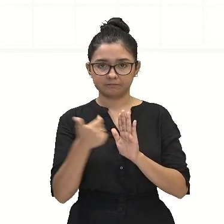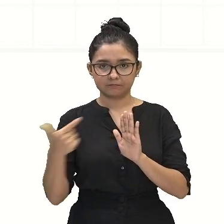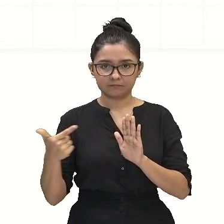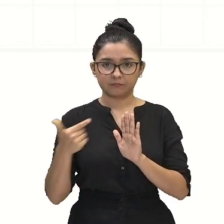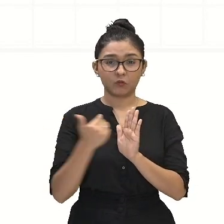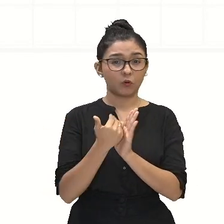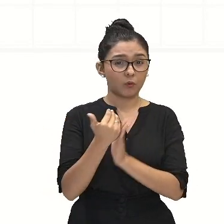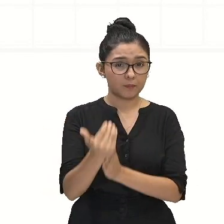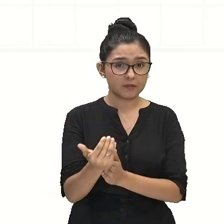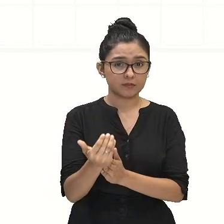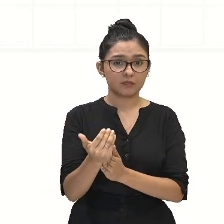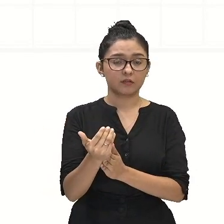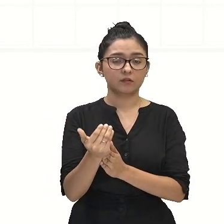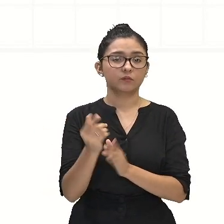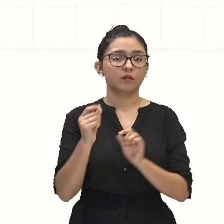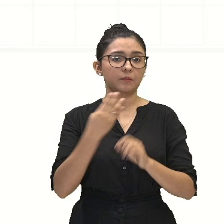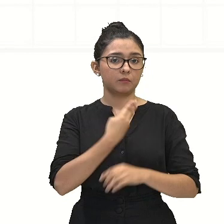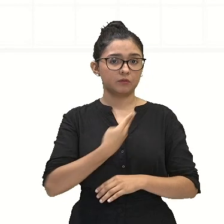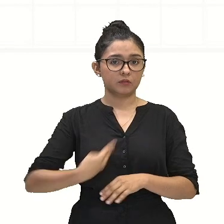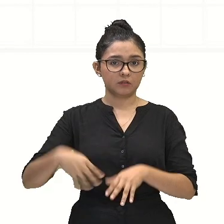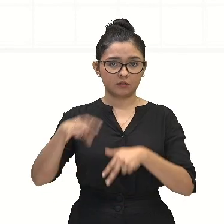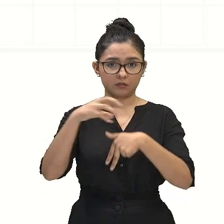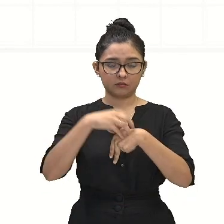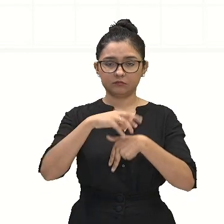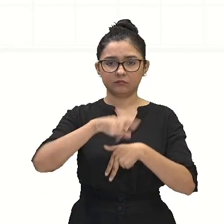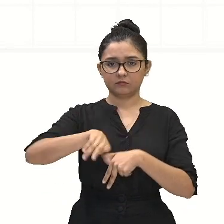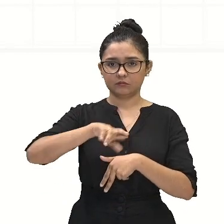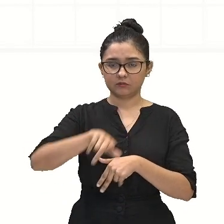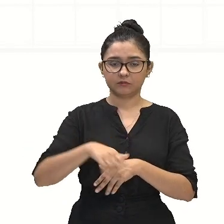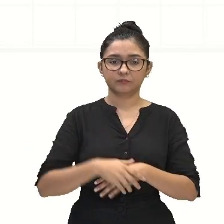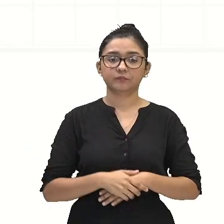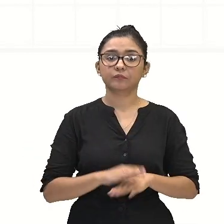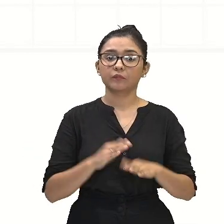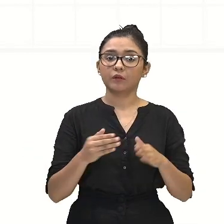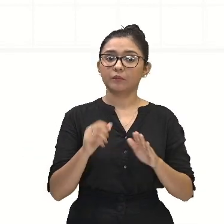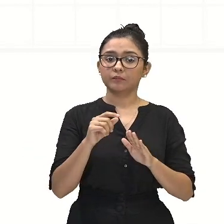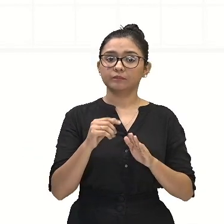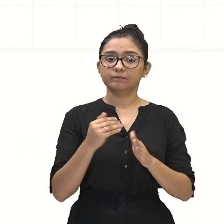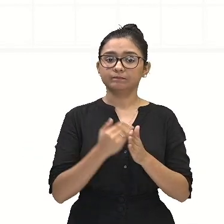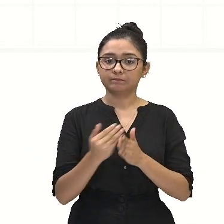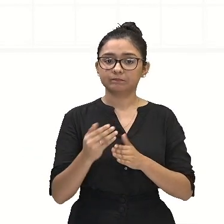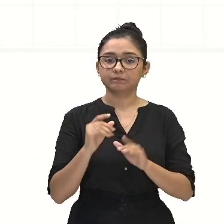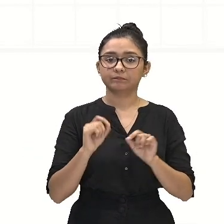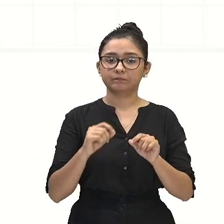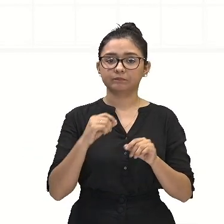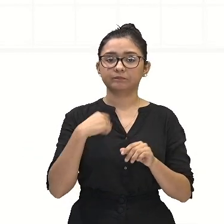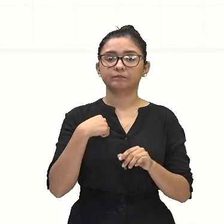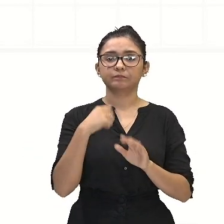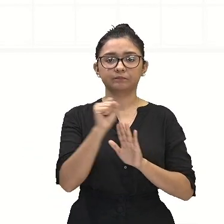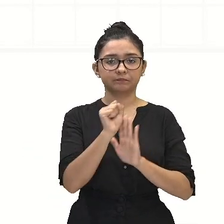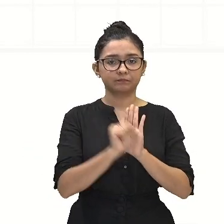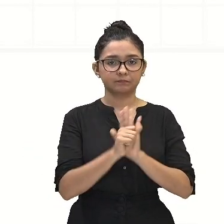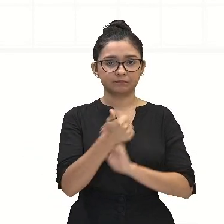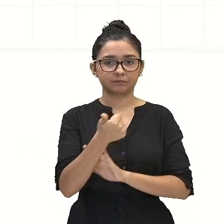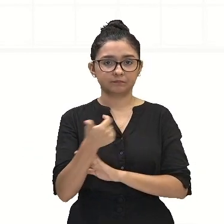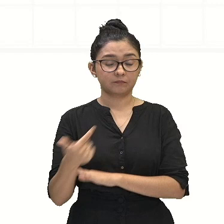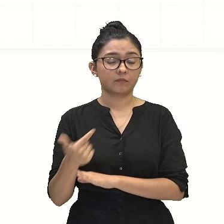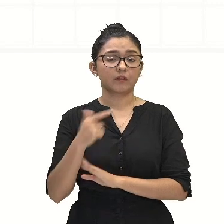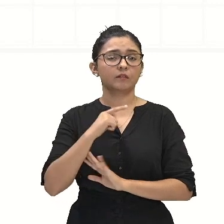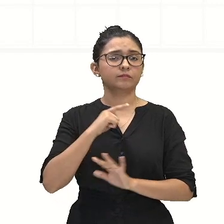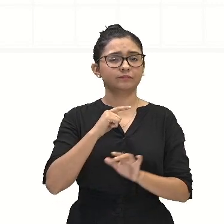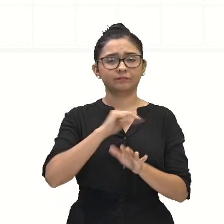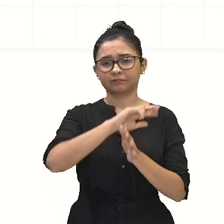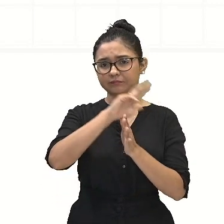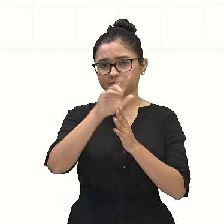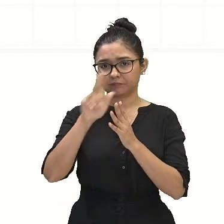essas monarquias já centralizadas. Não. A partir deste século vão ocorrer diversas mudanças que